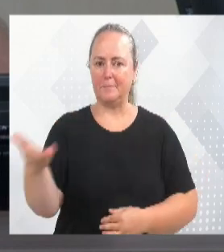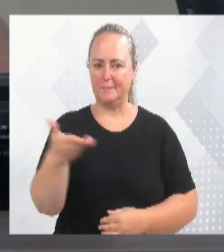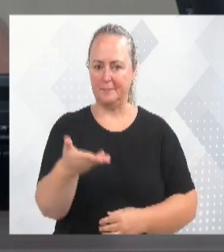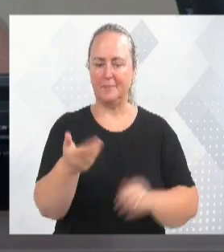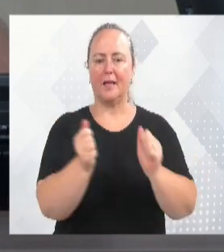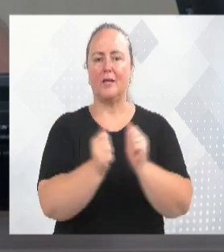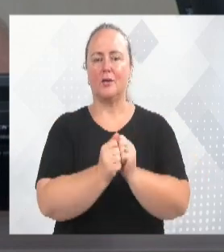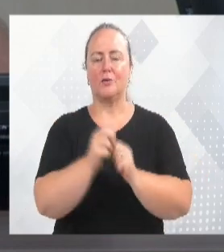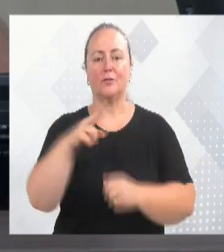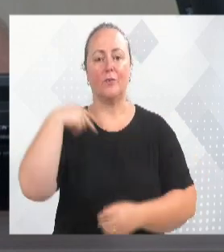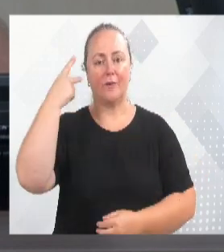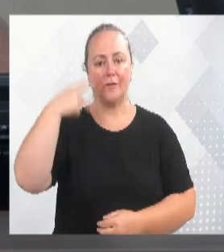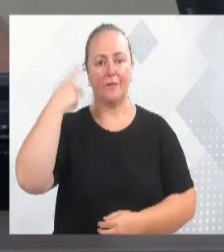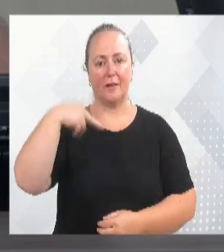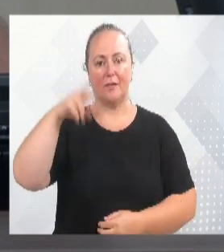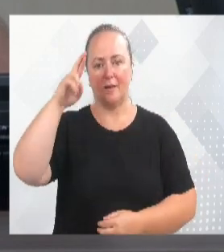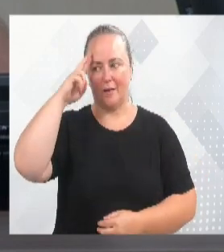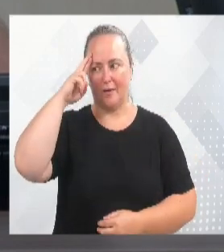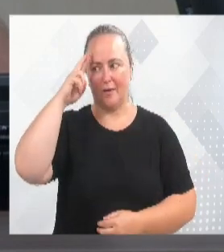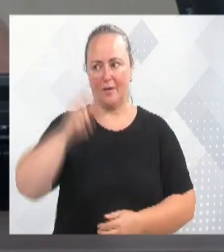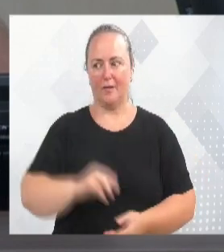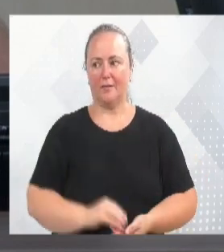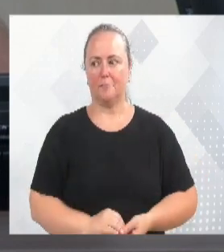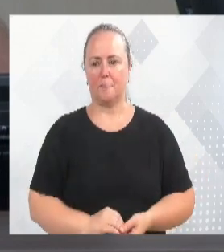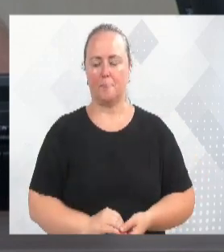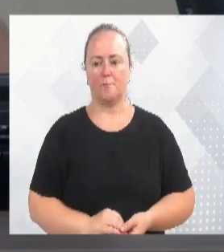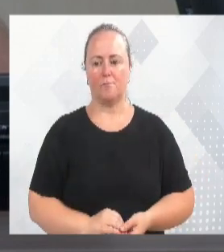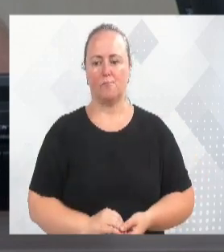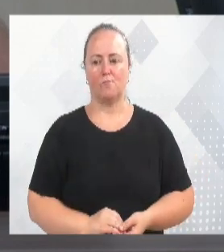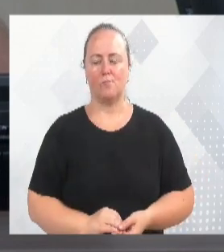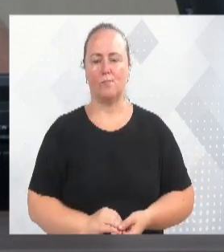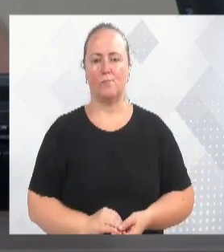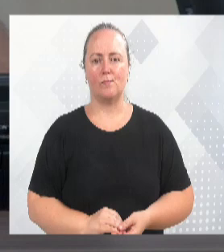do vereador Rolf Rubens.